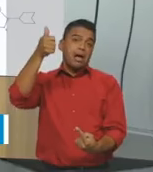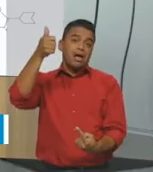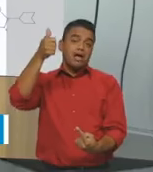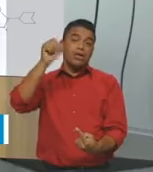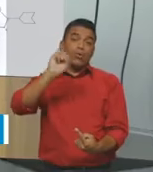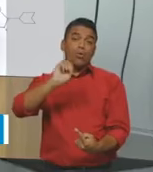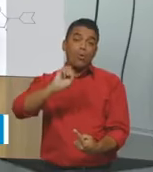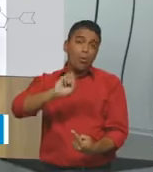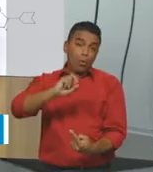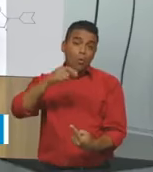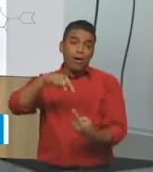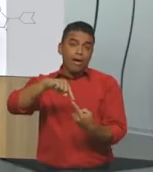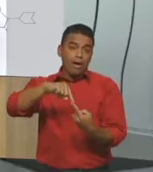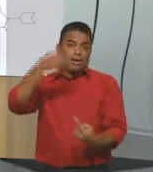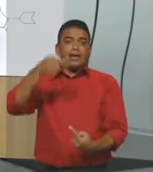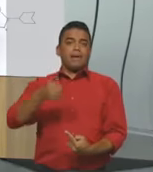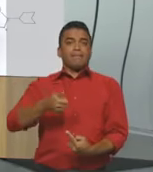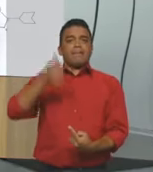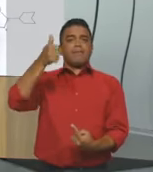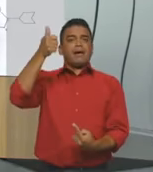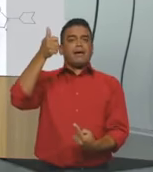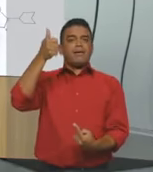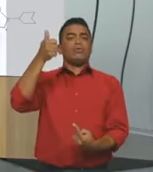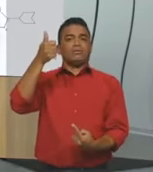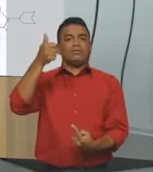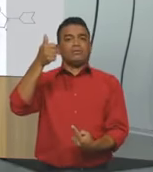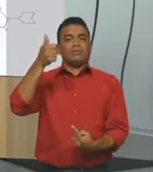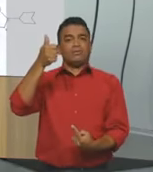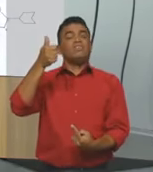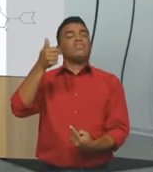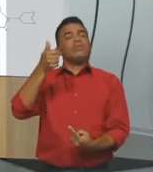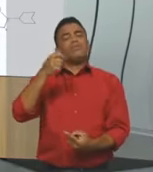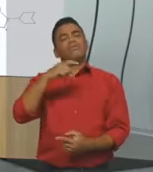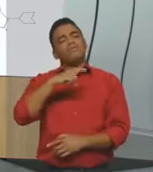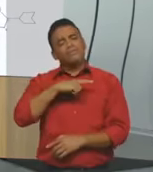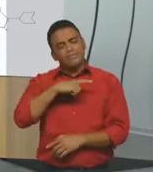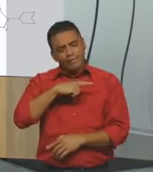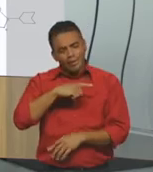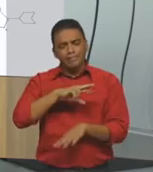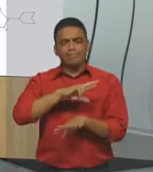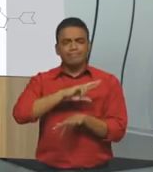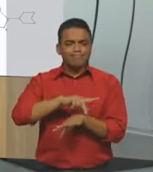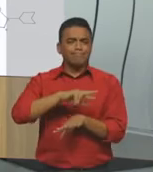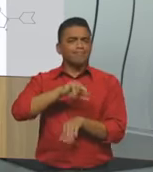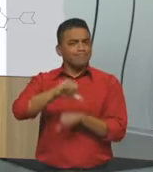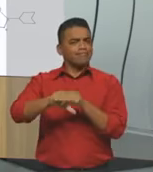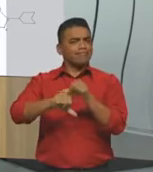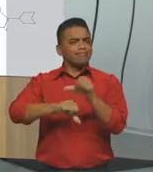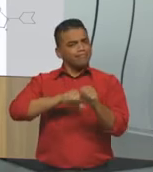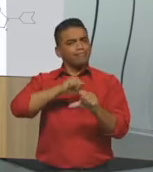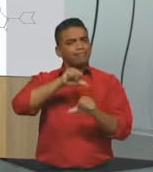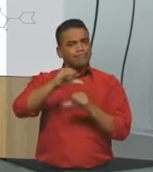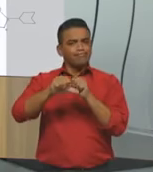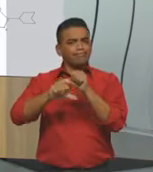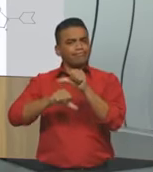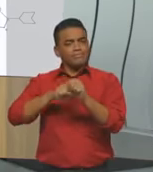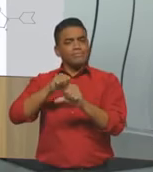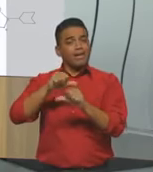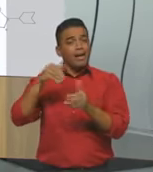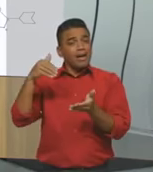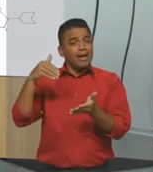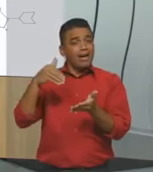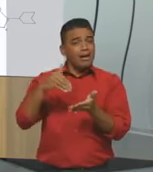RNA primário. Esse transcrito, então, ele vai ter várias transformações até se tornar, então, um